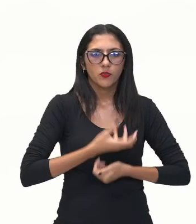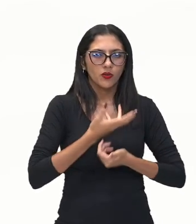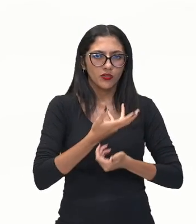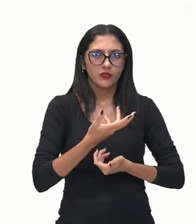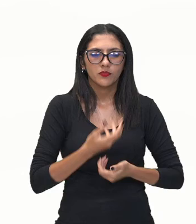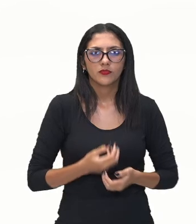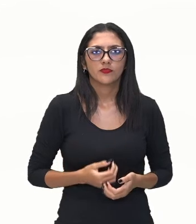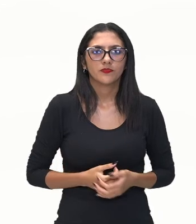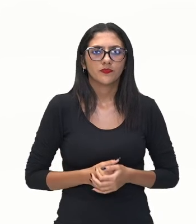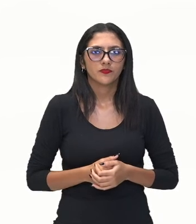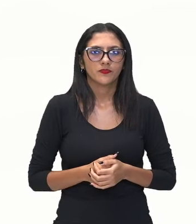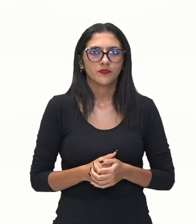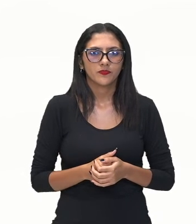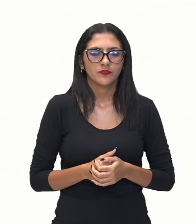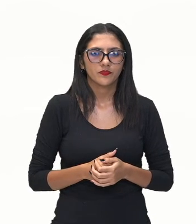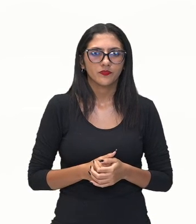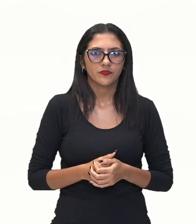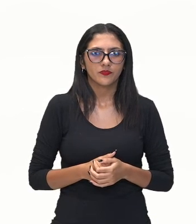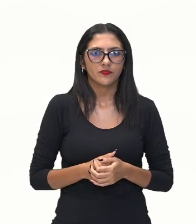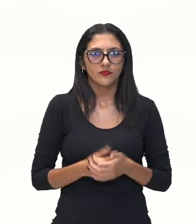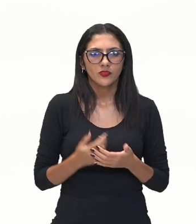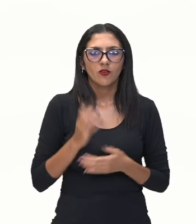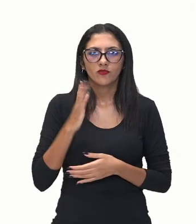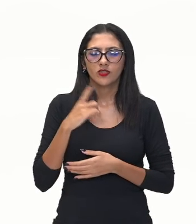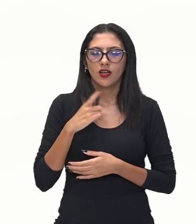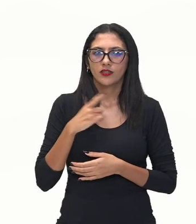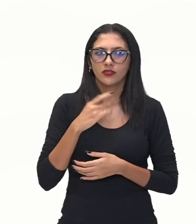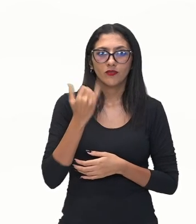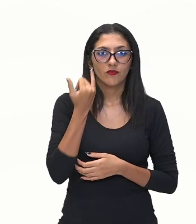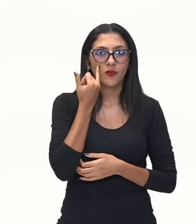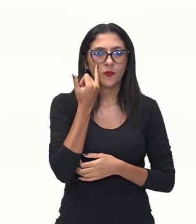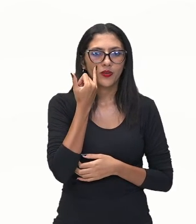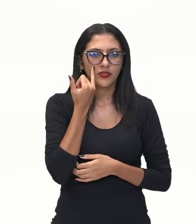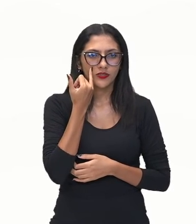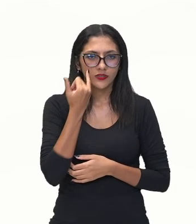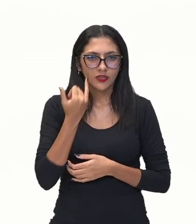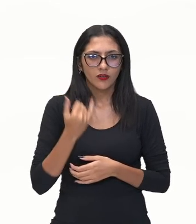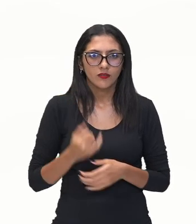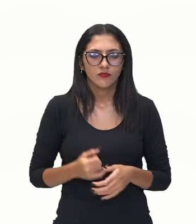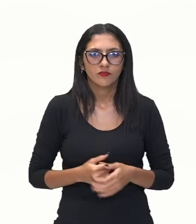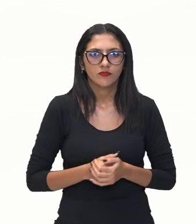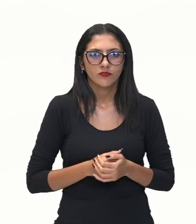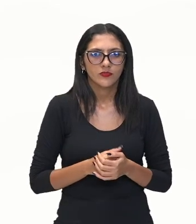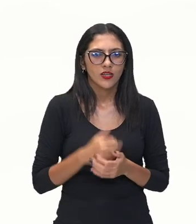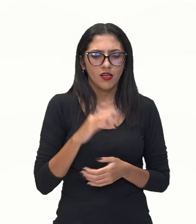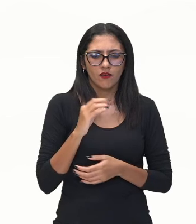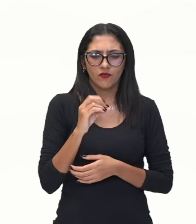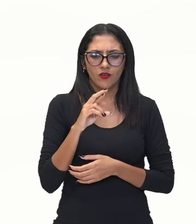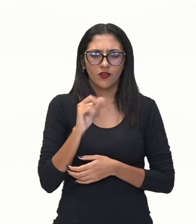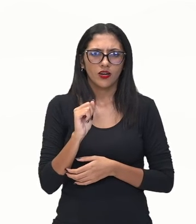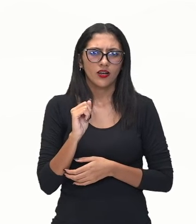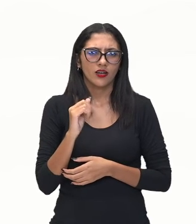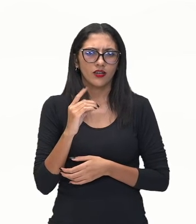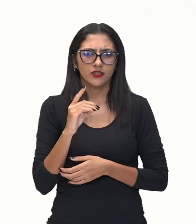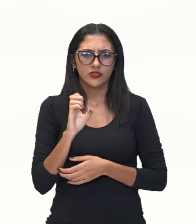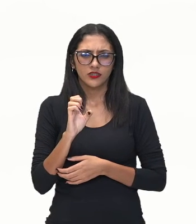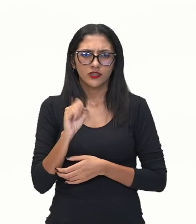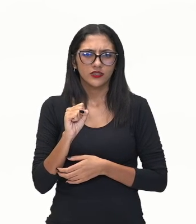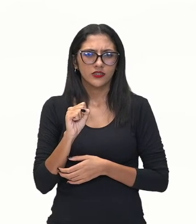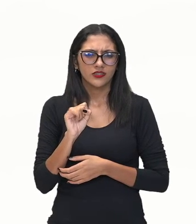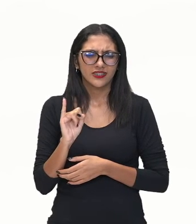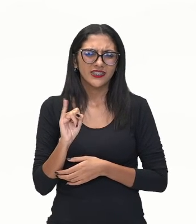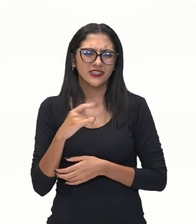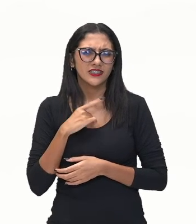Até aqui, sim, ele já deu essa informação, né? Fora de si, já dá um indício de que